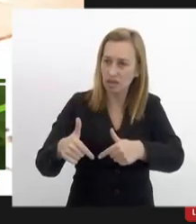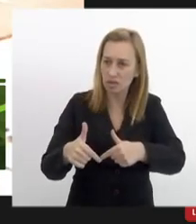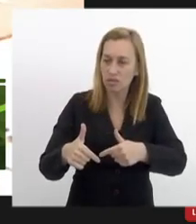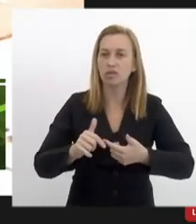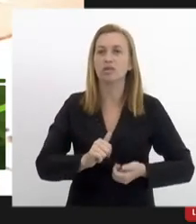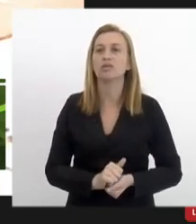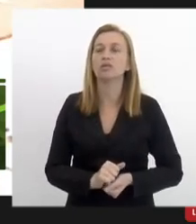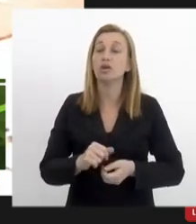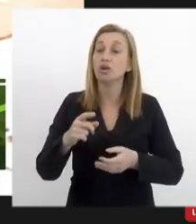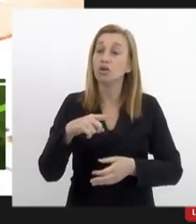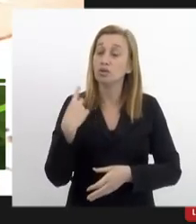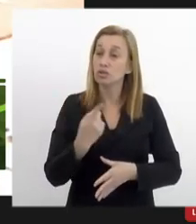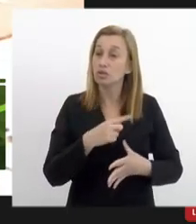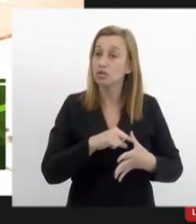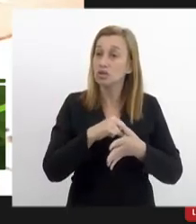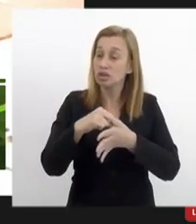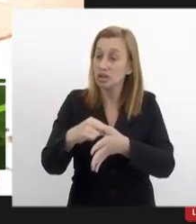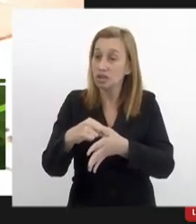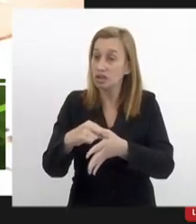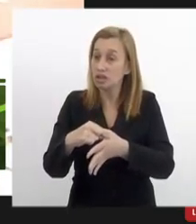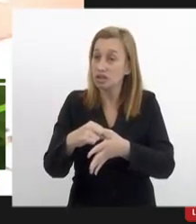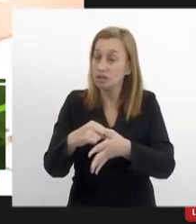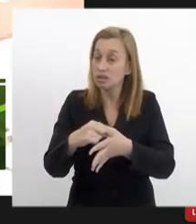Nossos mestres estão partindo,